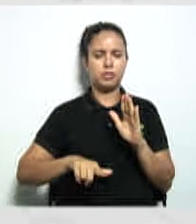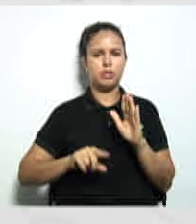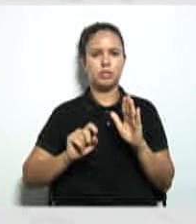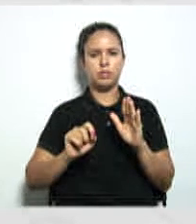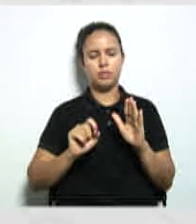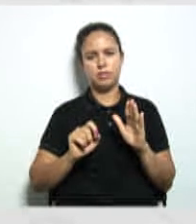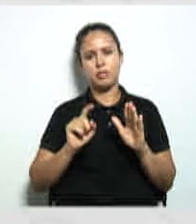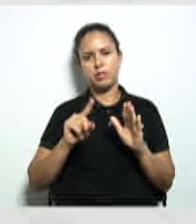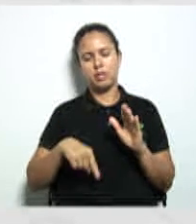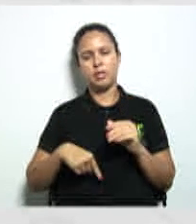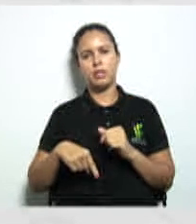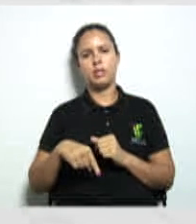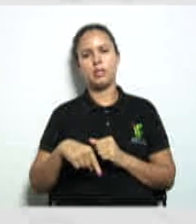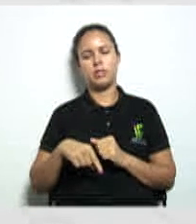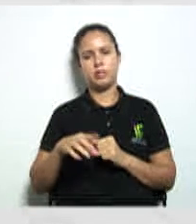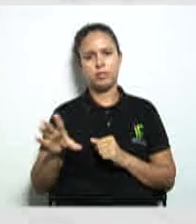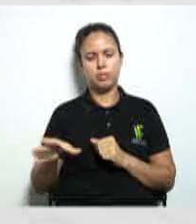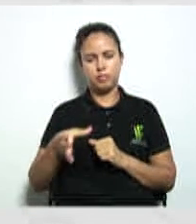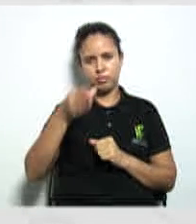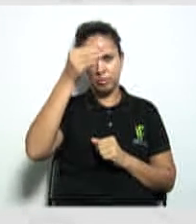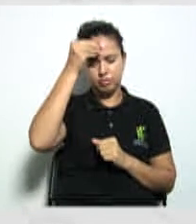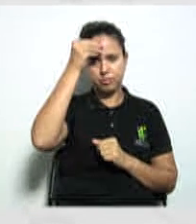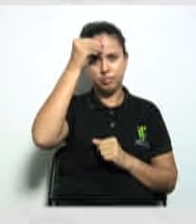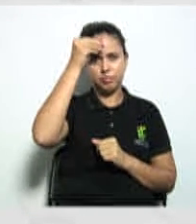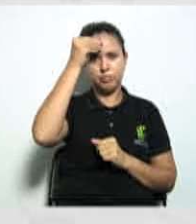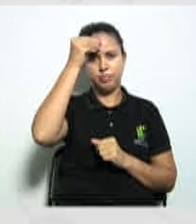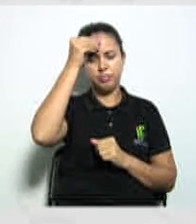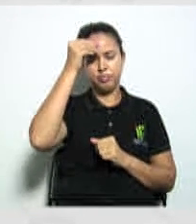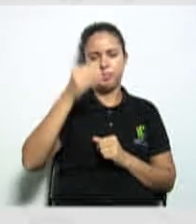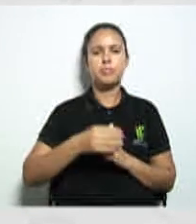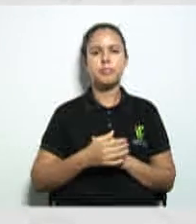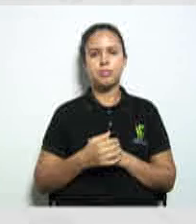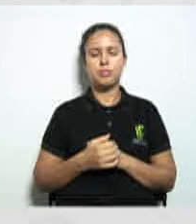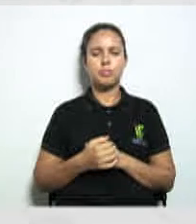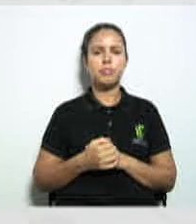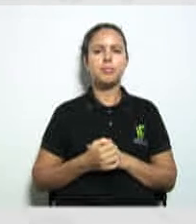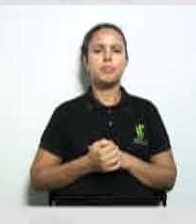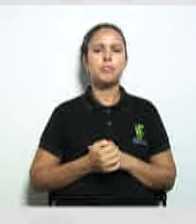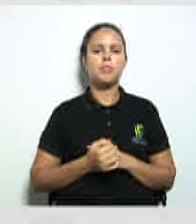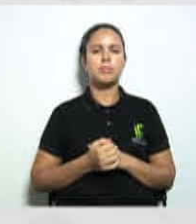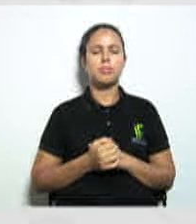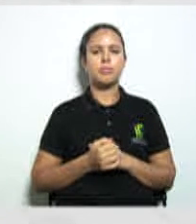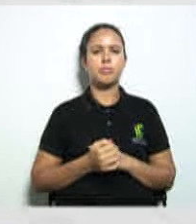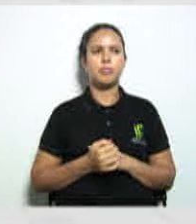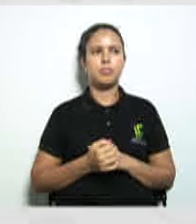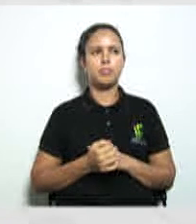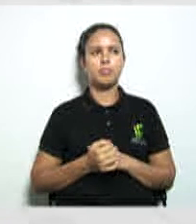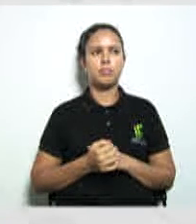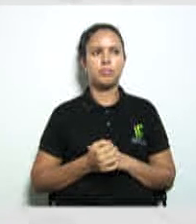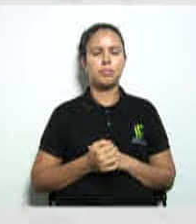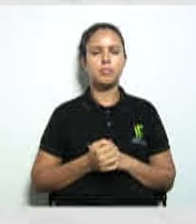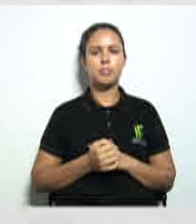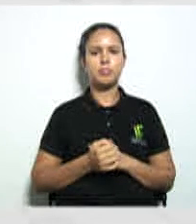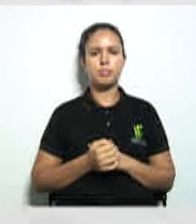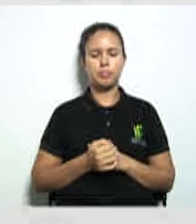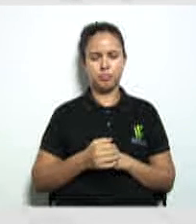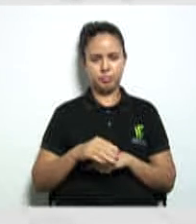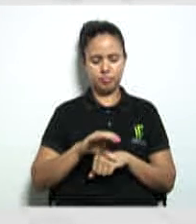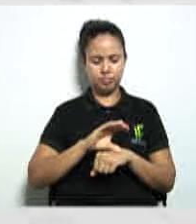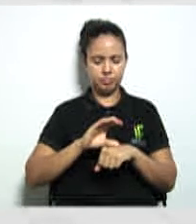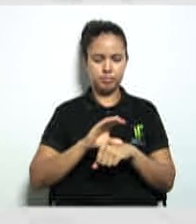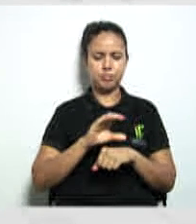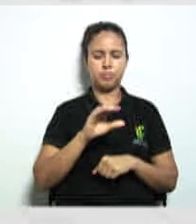a repetição leva à excelência, né? Vamos lá, artigo 225 da Constituição